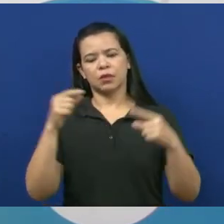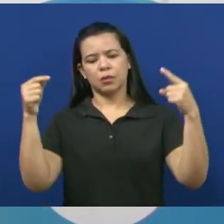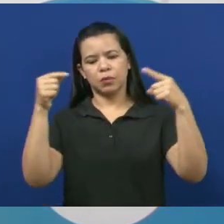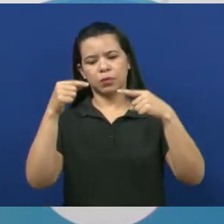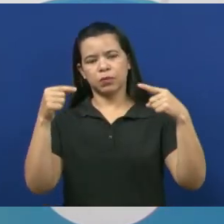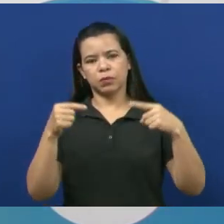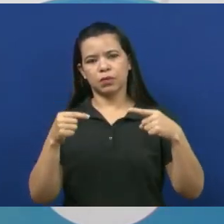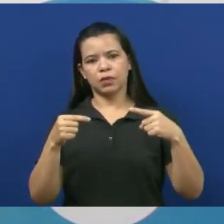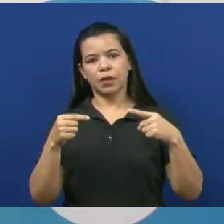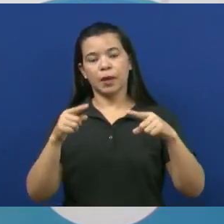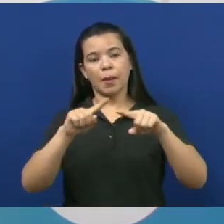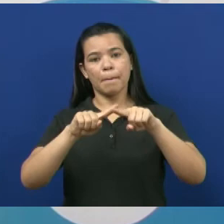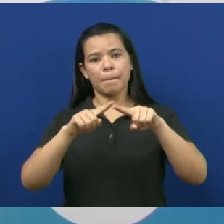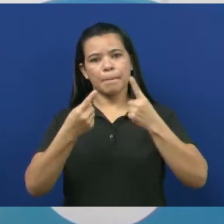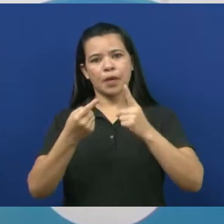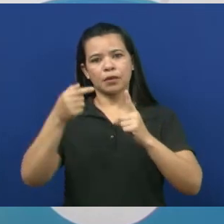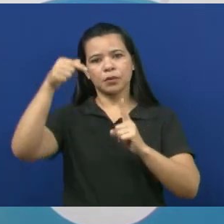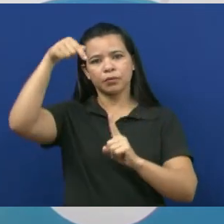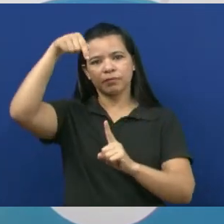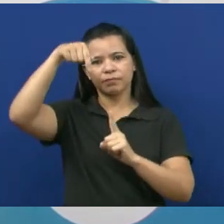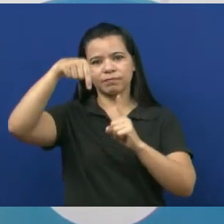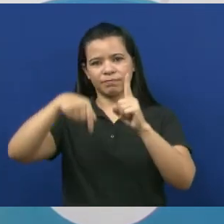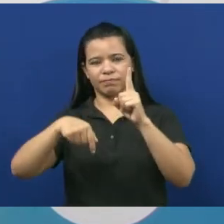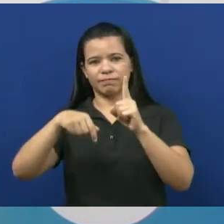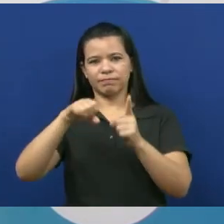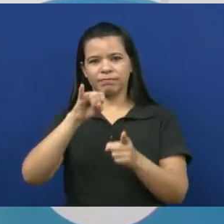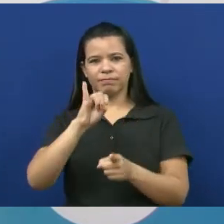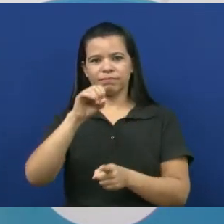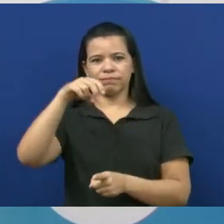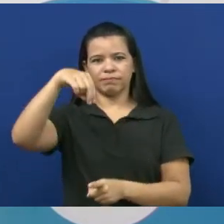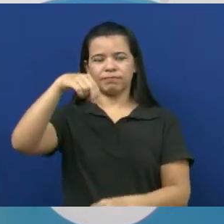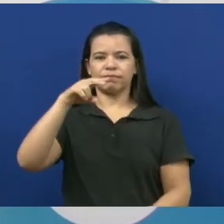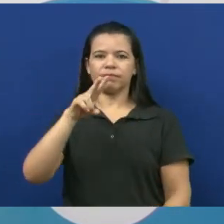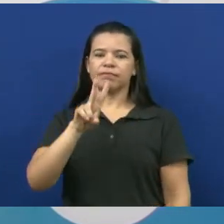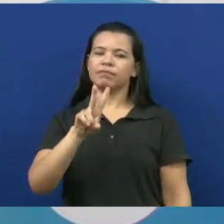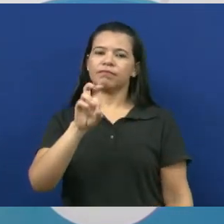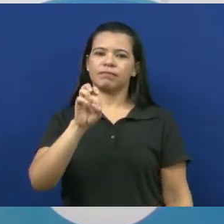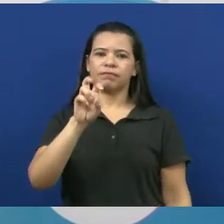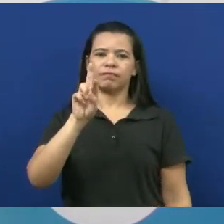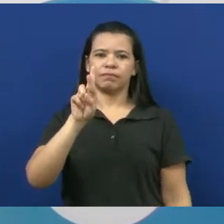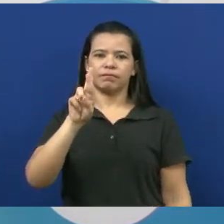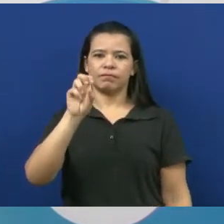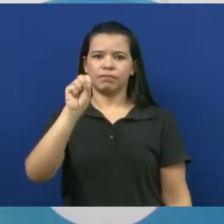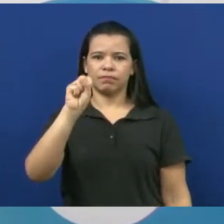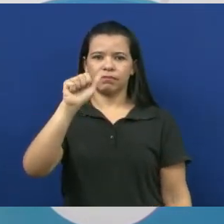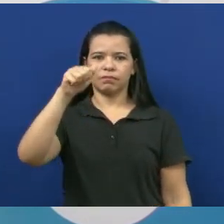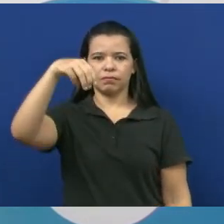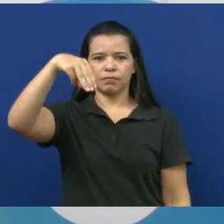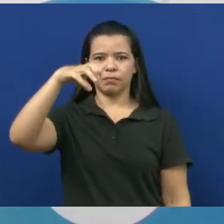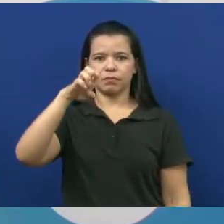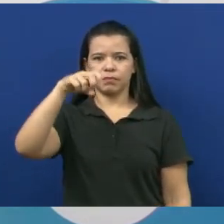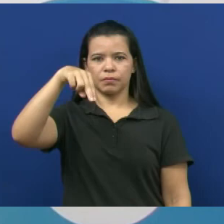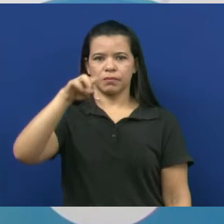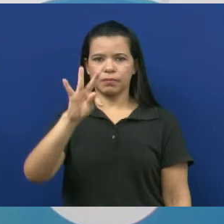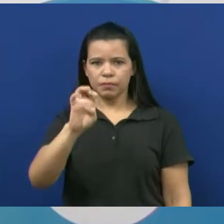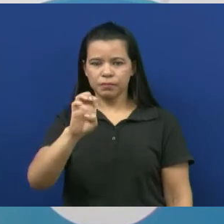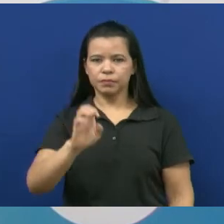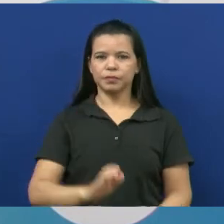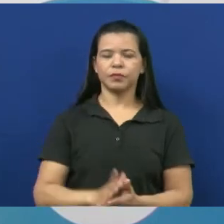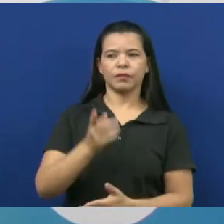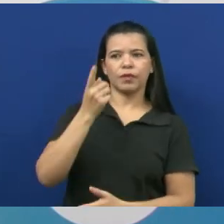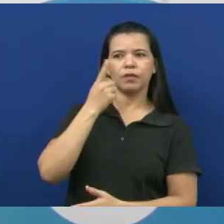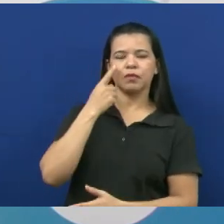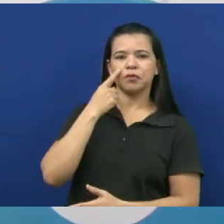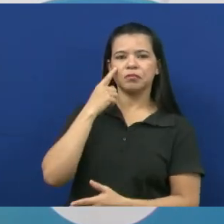é de maneira inversamente proporcional, né? Então vamos ler aqui o conceito aí, vamos aí para o conceito do que vem a ser